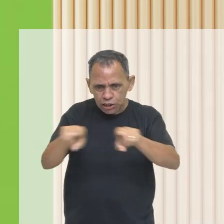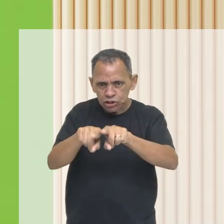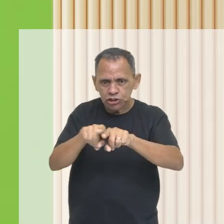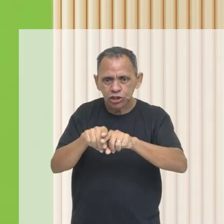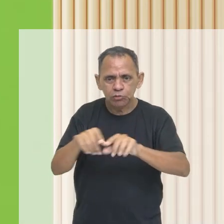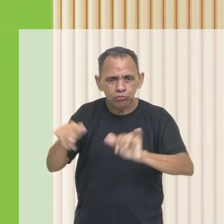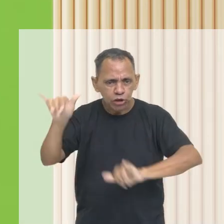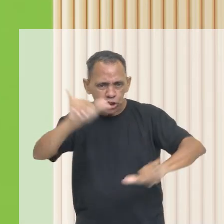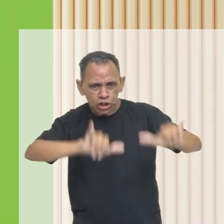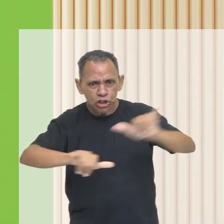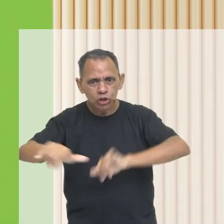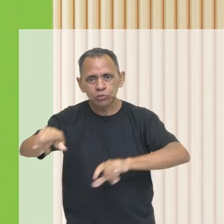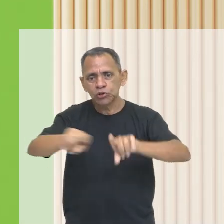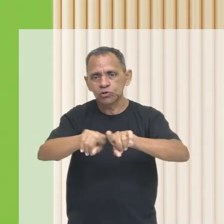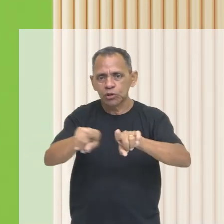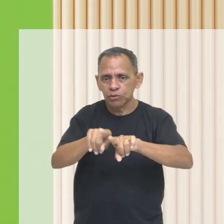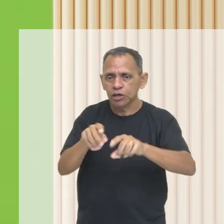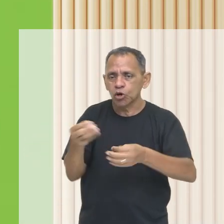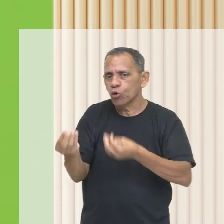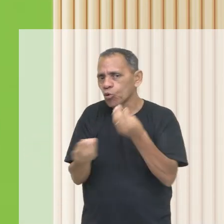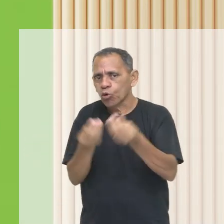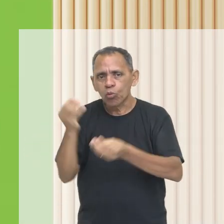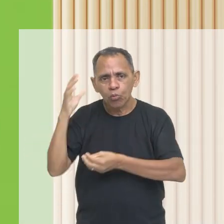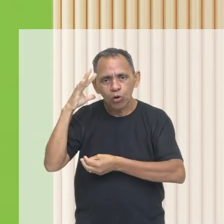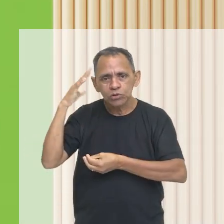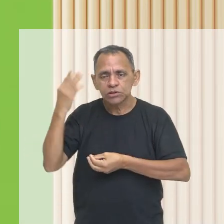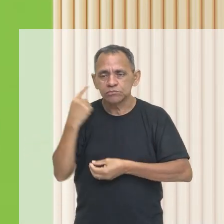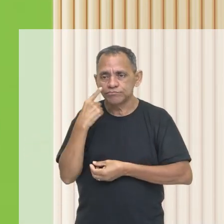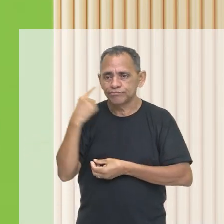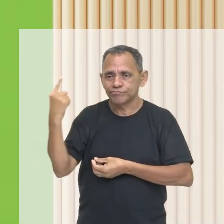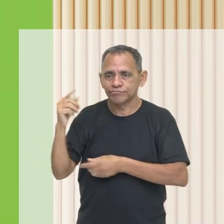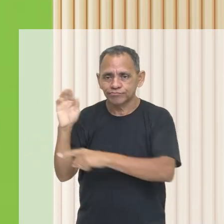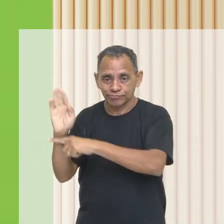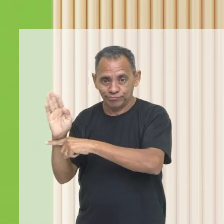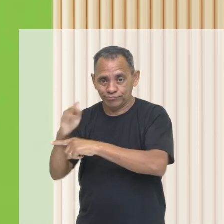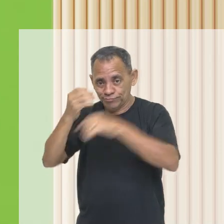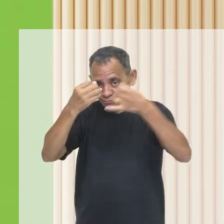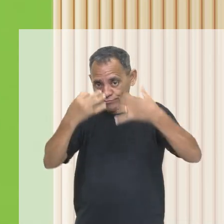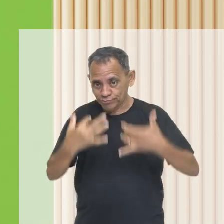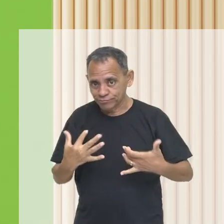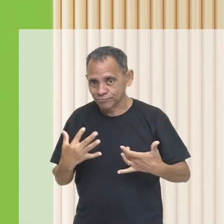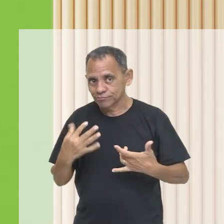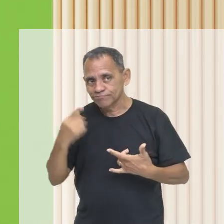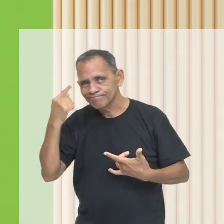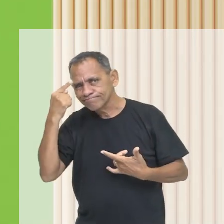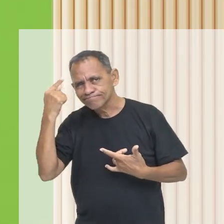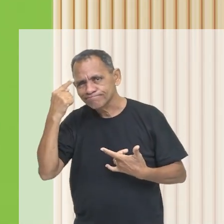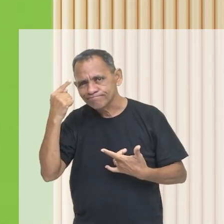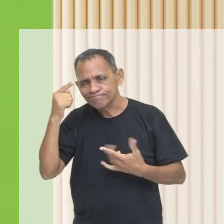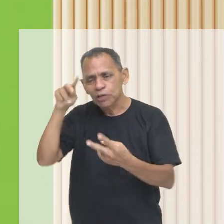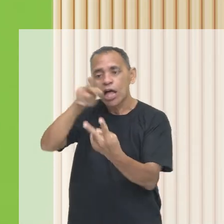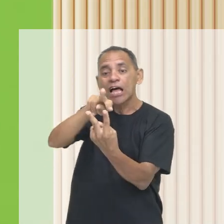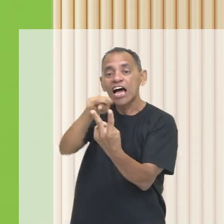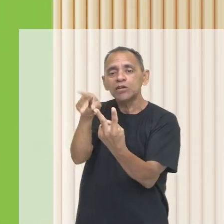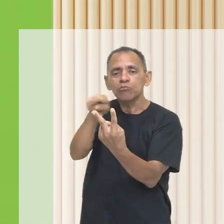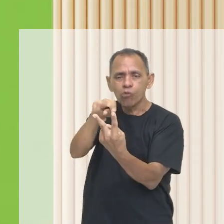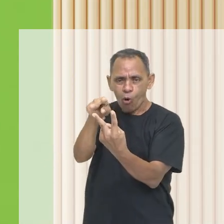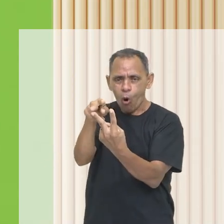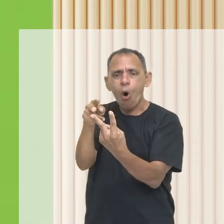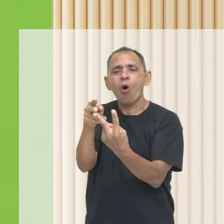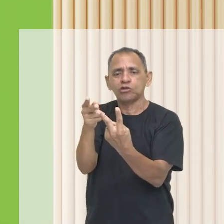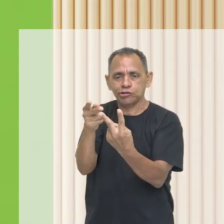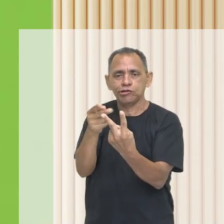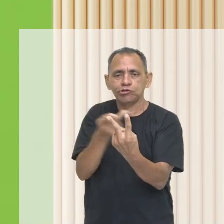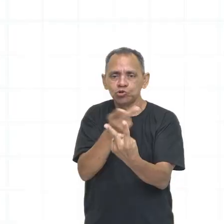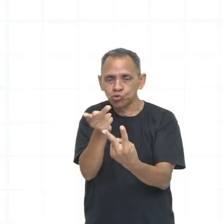isso teria acontecido, eu trouxe aqui um vídeo para explicar essa ideia que esses dois pesquisadores